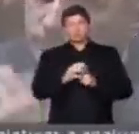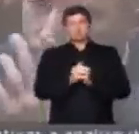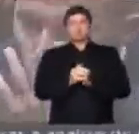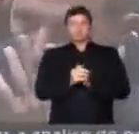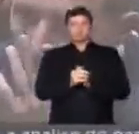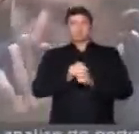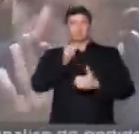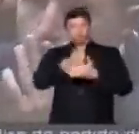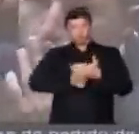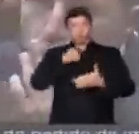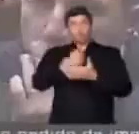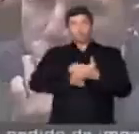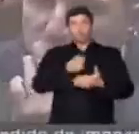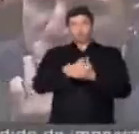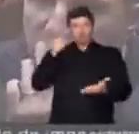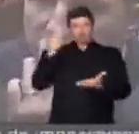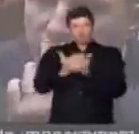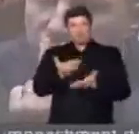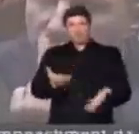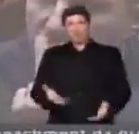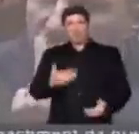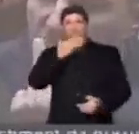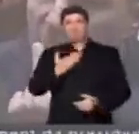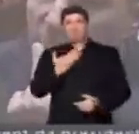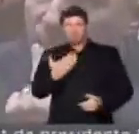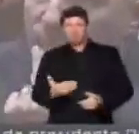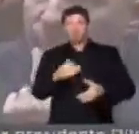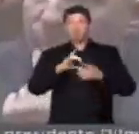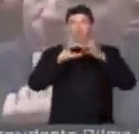que lutaram e lutam pela democracia,